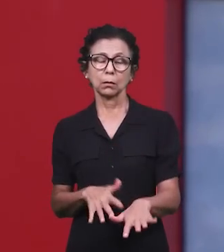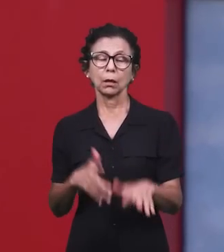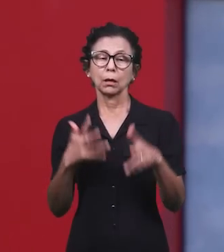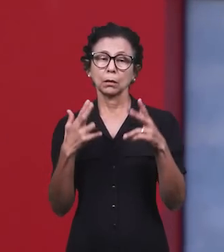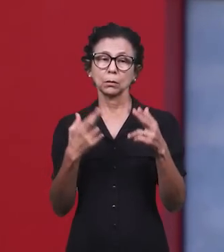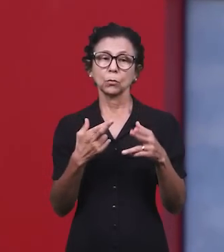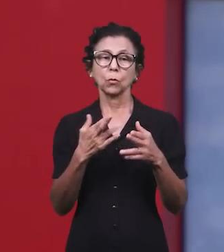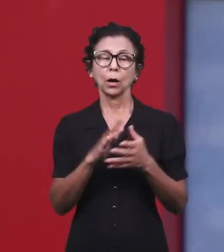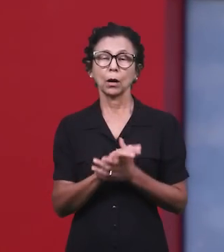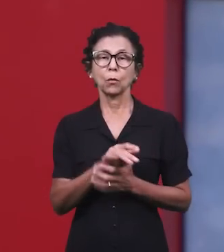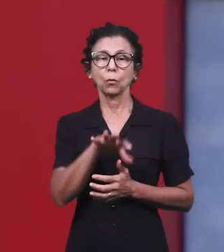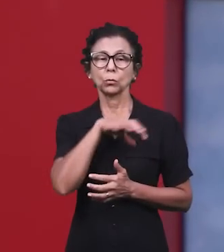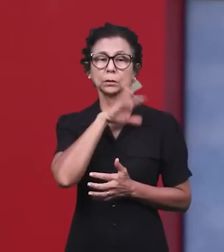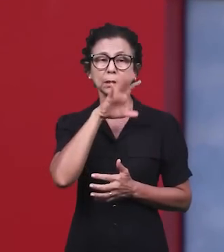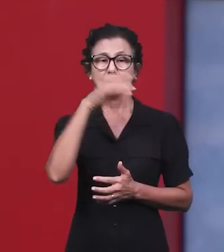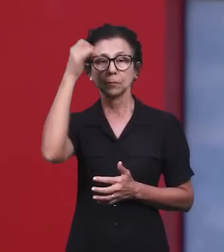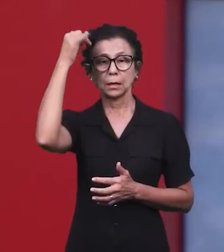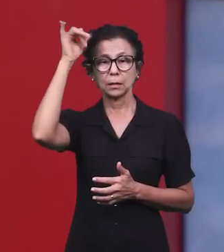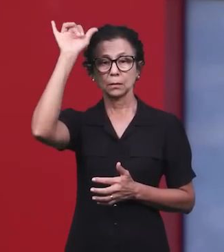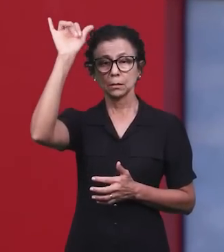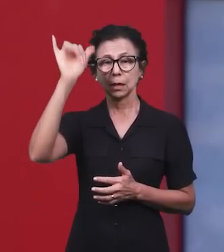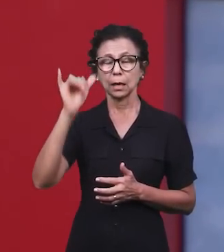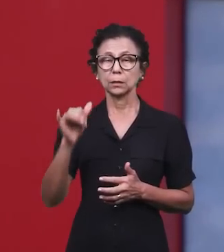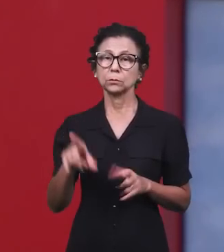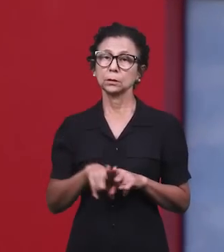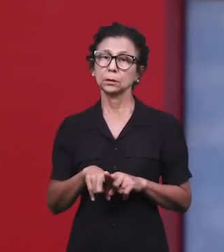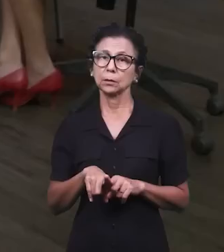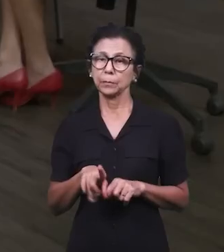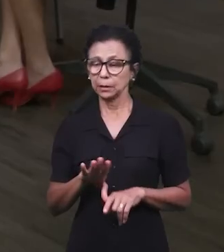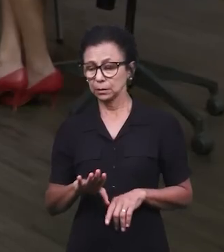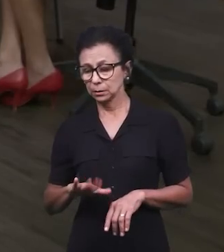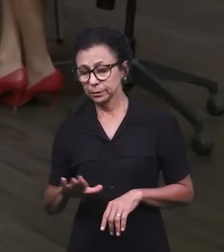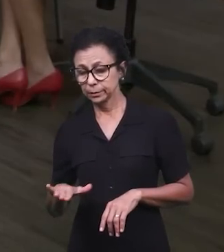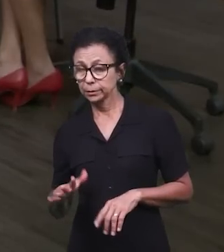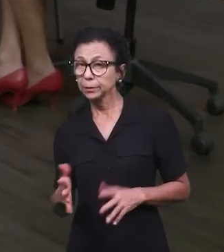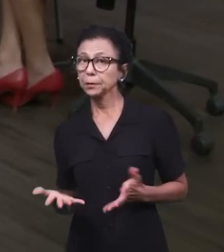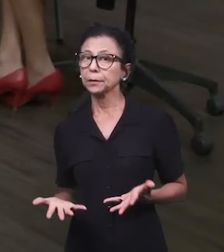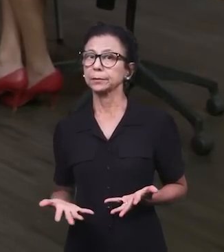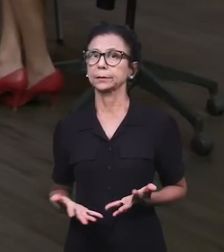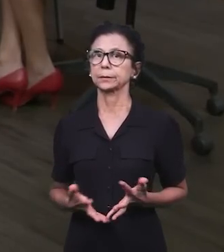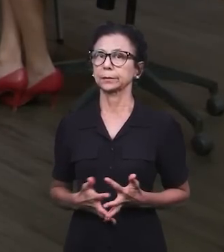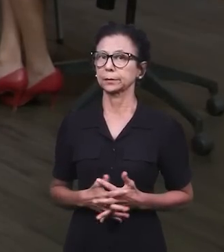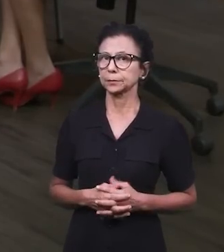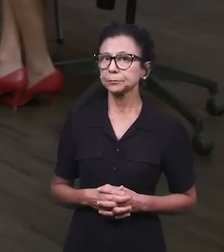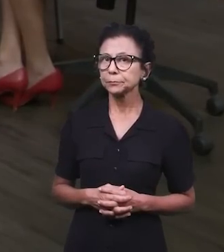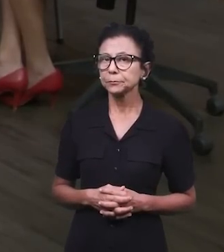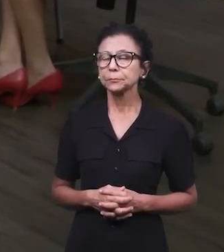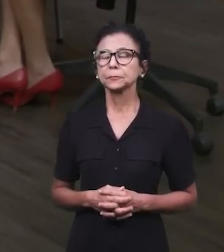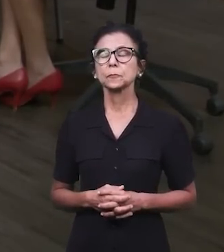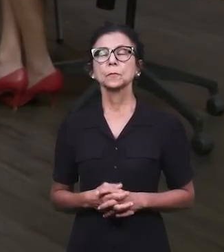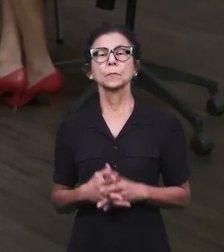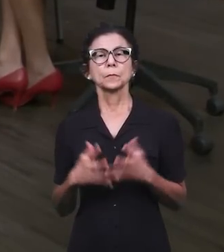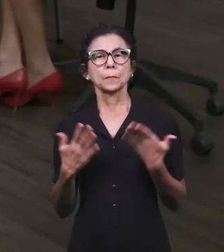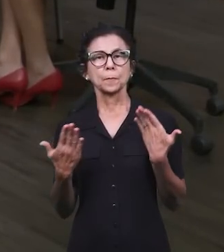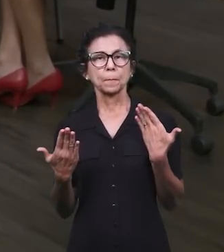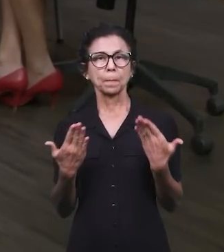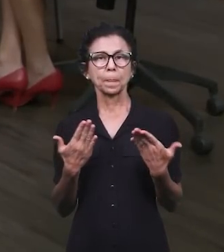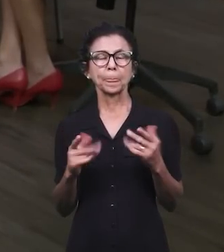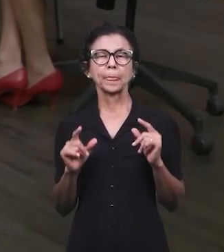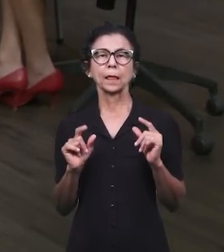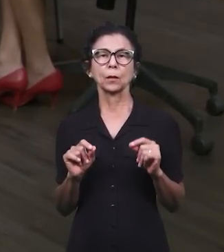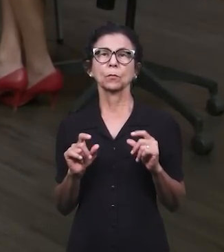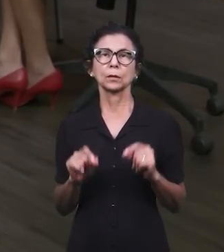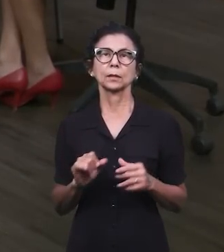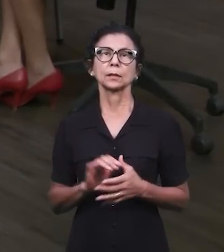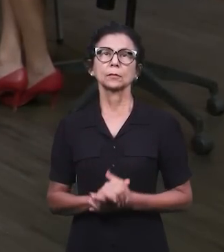no passo das crianças. Eu acho que todos até entenderam onde eu quero chegar. Então a igreja, o coletivo, como é uma coisa mais eclética,